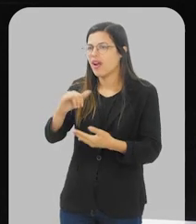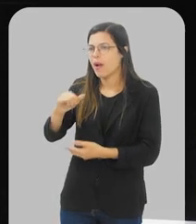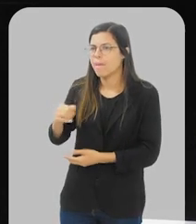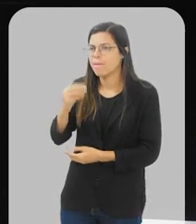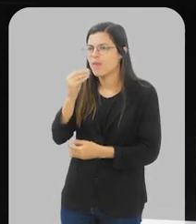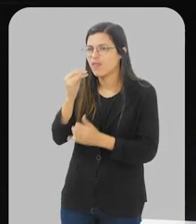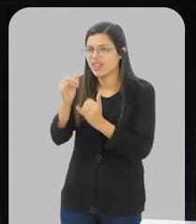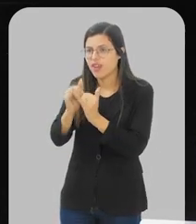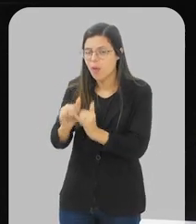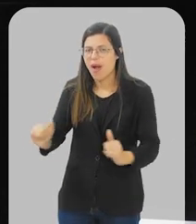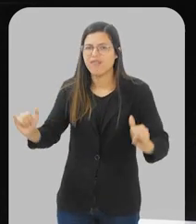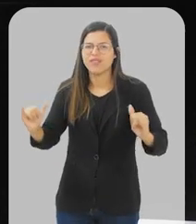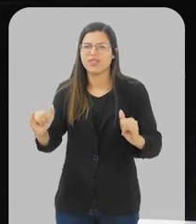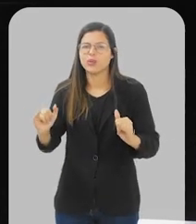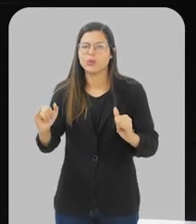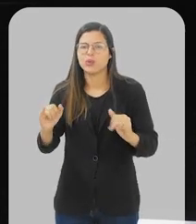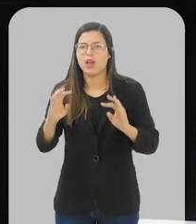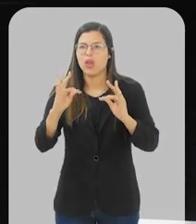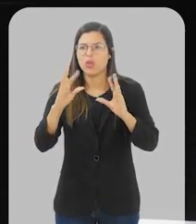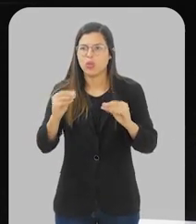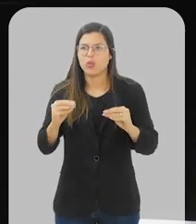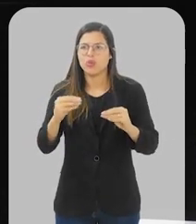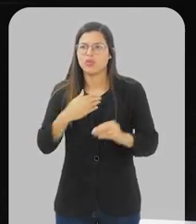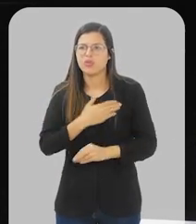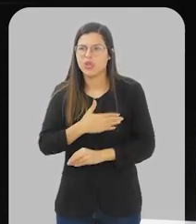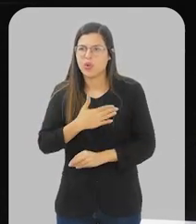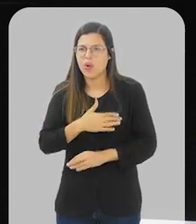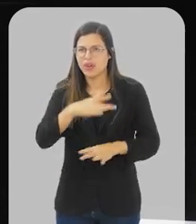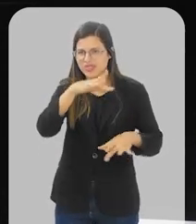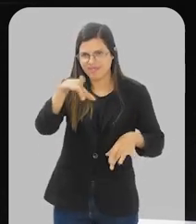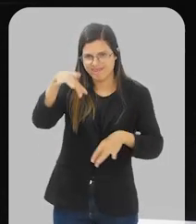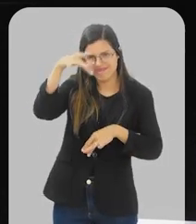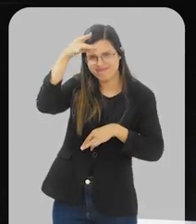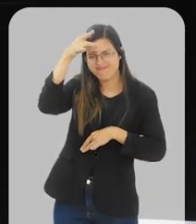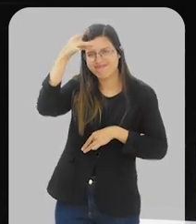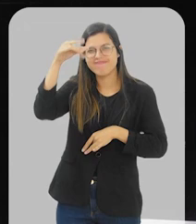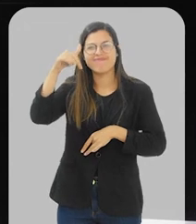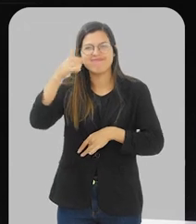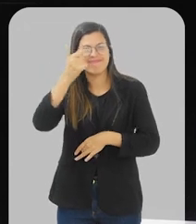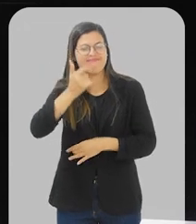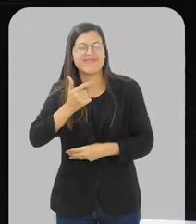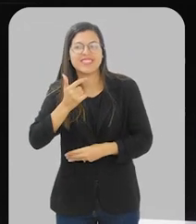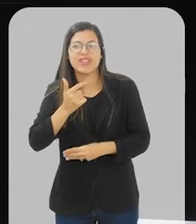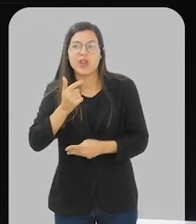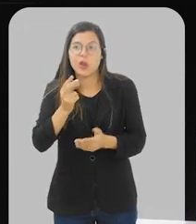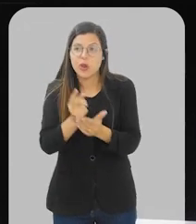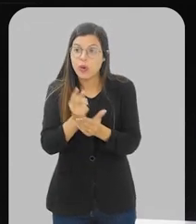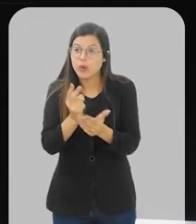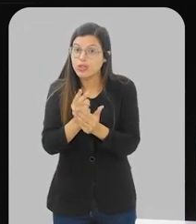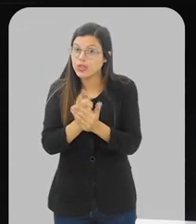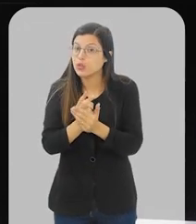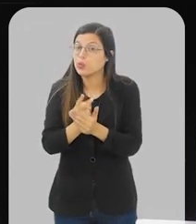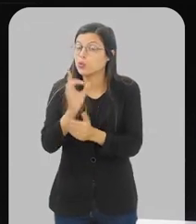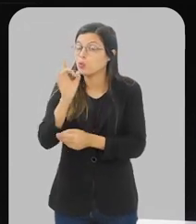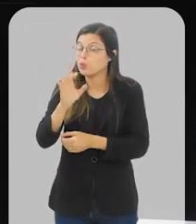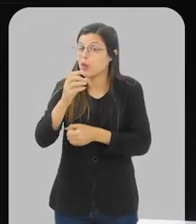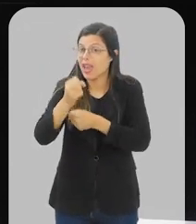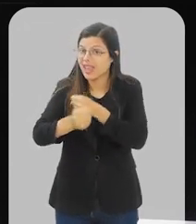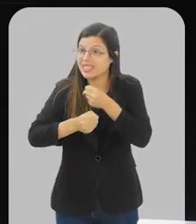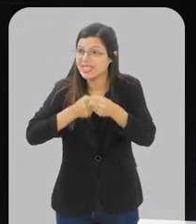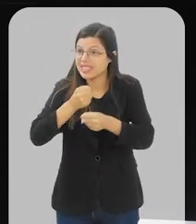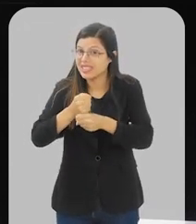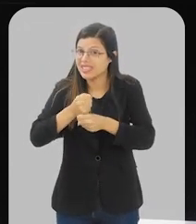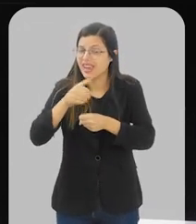mandar um recado para todos que curtem Mestre Pablo fantasiado, que Mestre Pablo continua vindo fantasiado. Foi